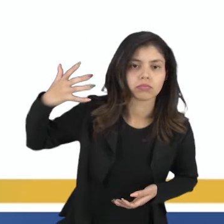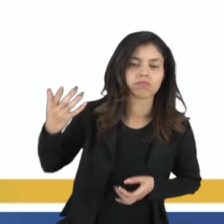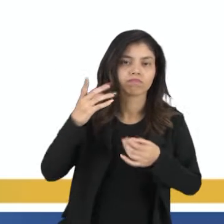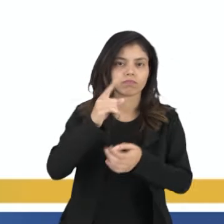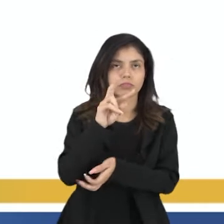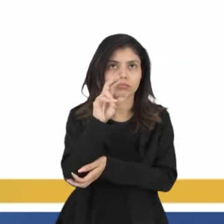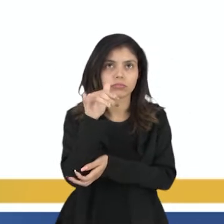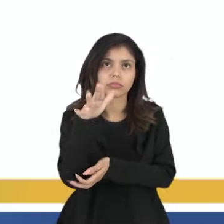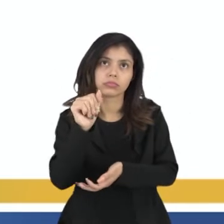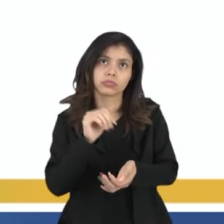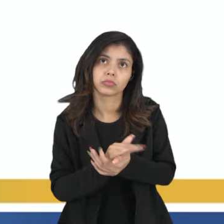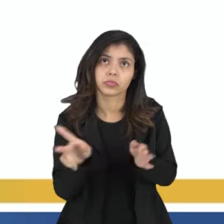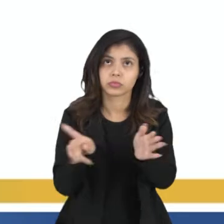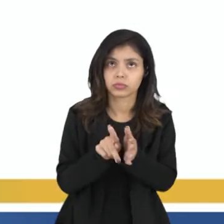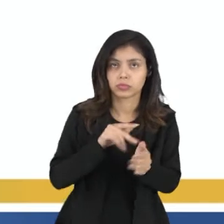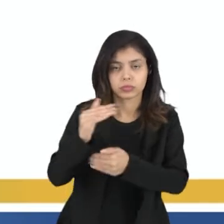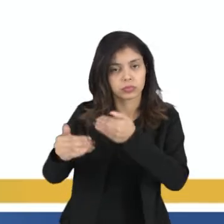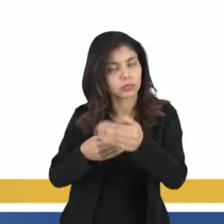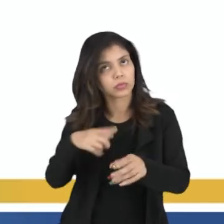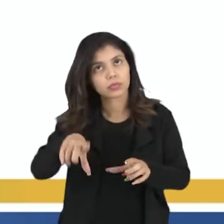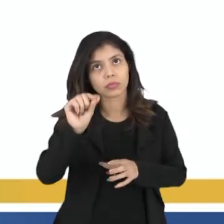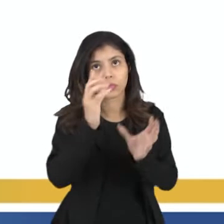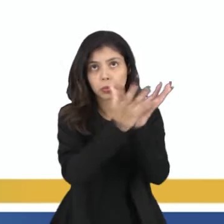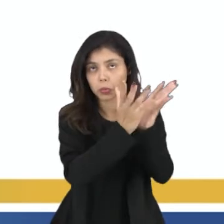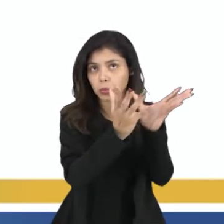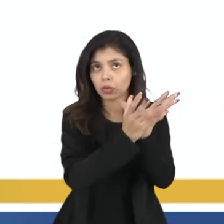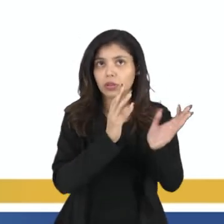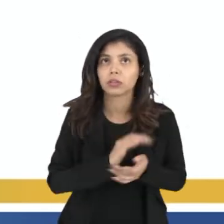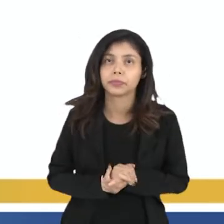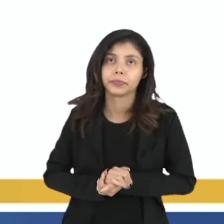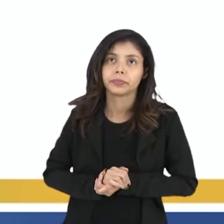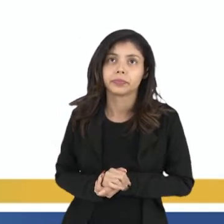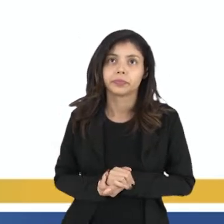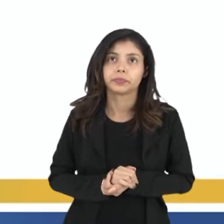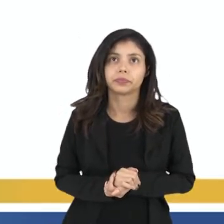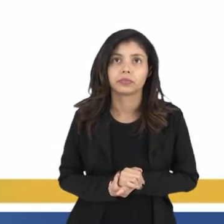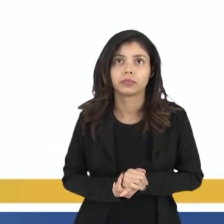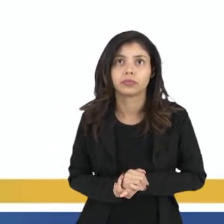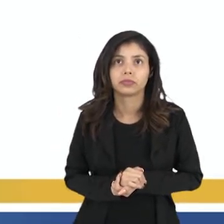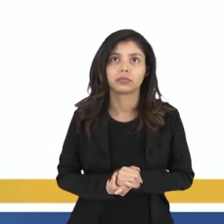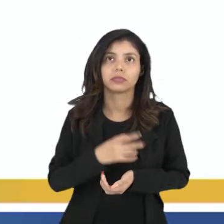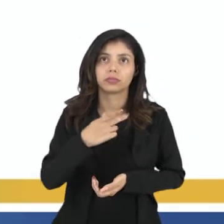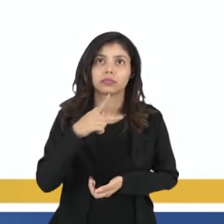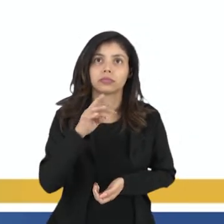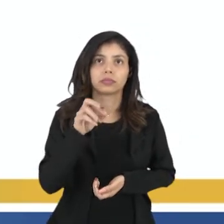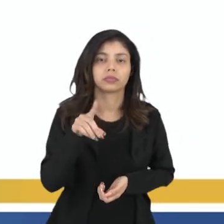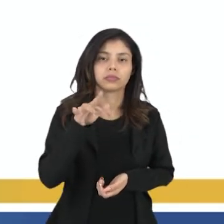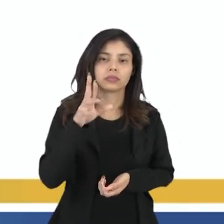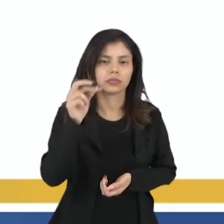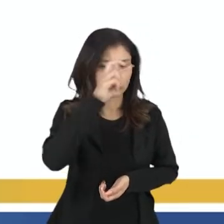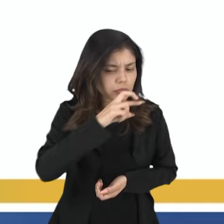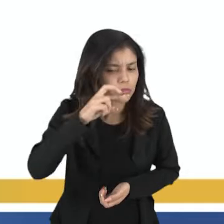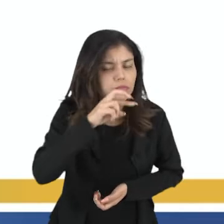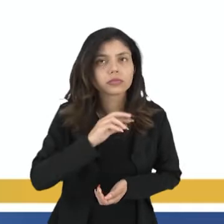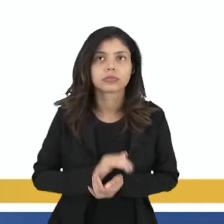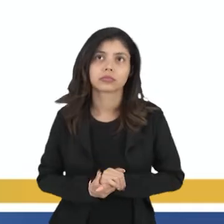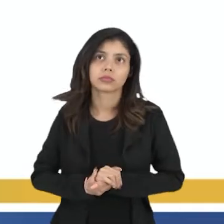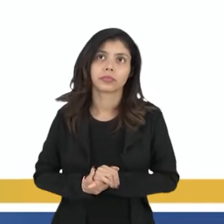caráter deliberativo corresponde a um processo coletivo de ponderação e